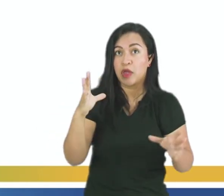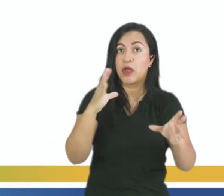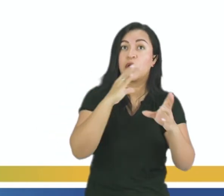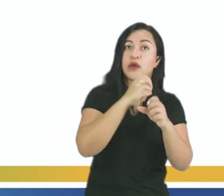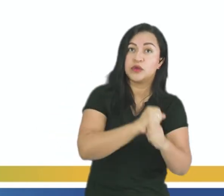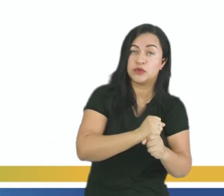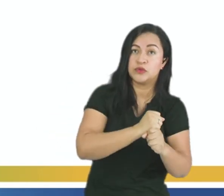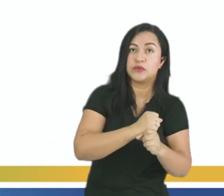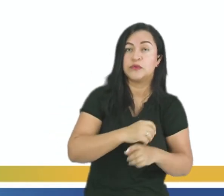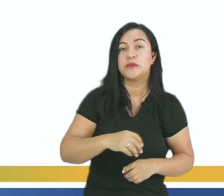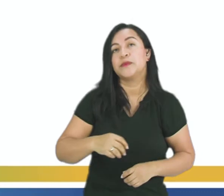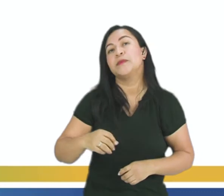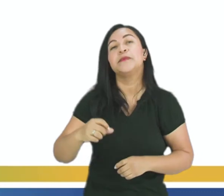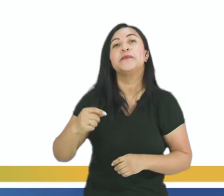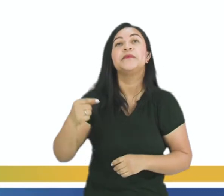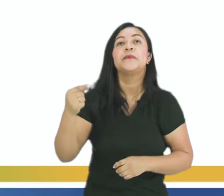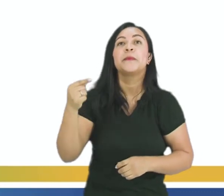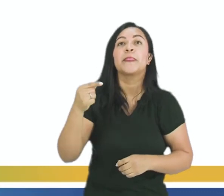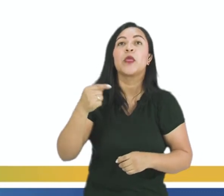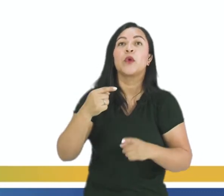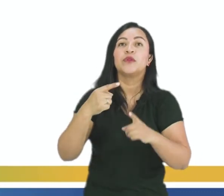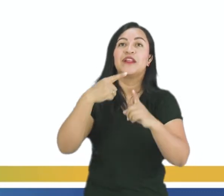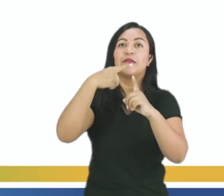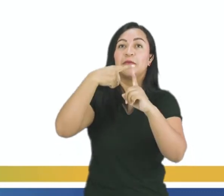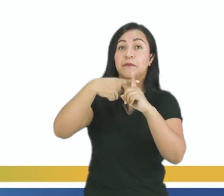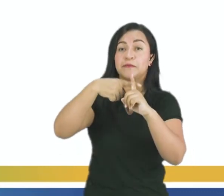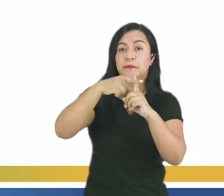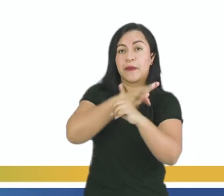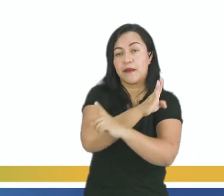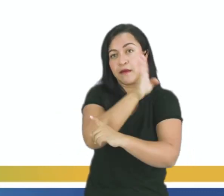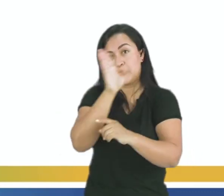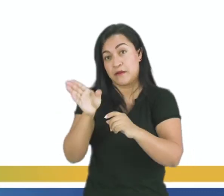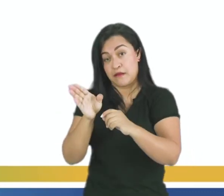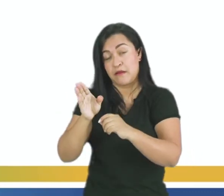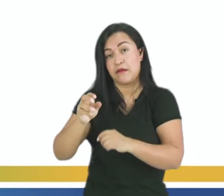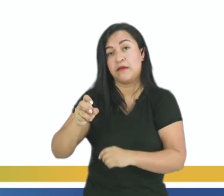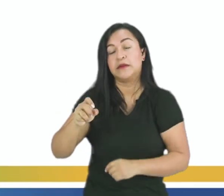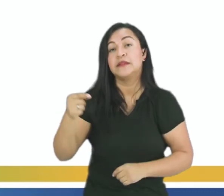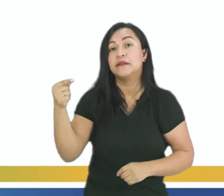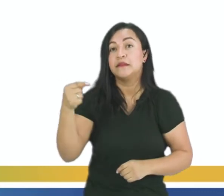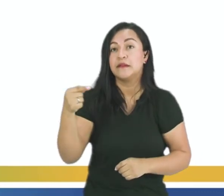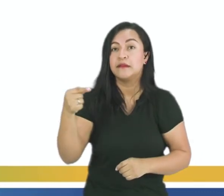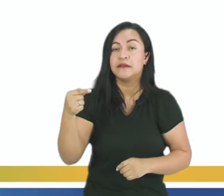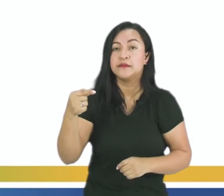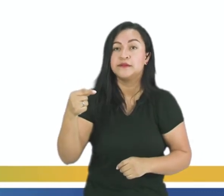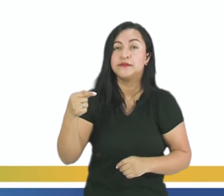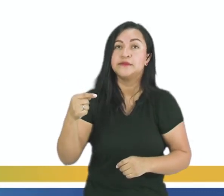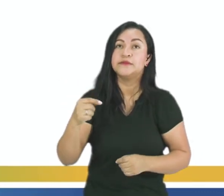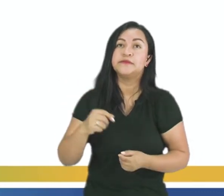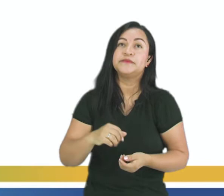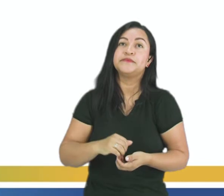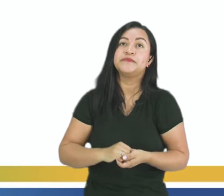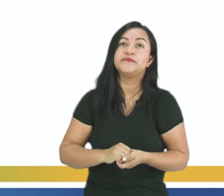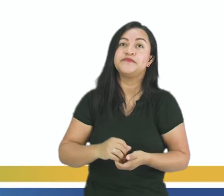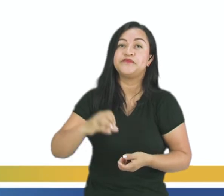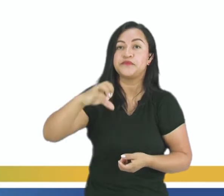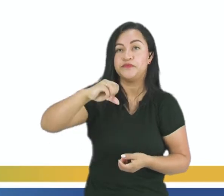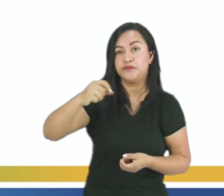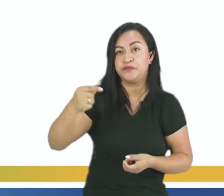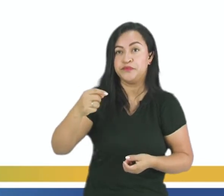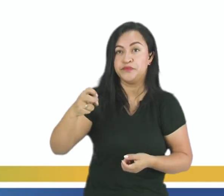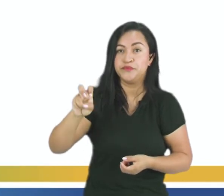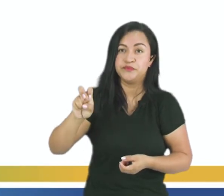3 vezes 3. O 5 que estava positivo lá na direita passou aqui para a esquerda da igualdade como negativo. Então, nós temos 9